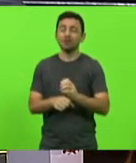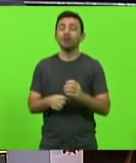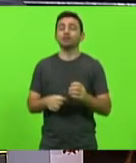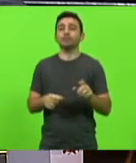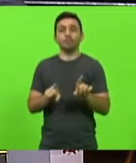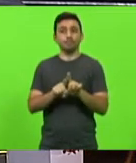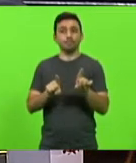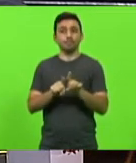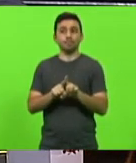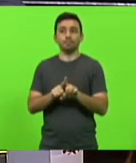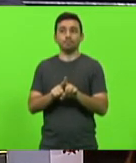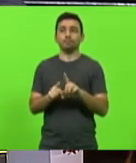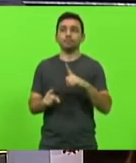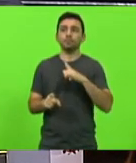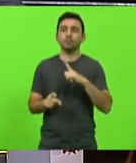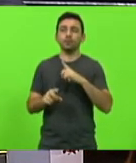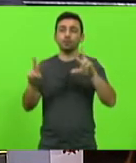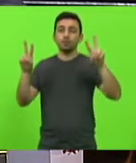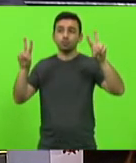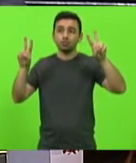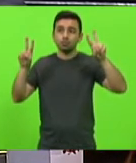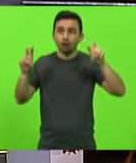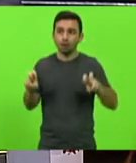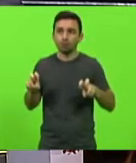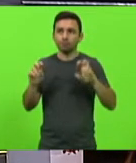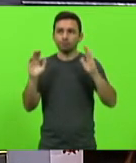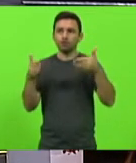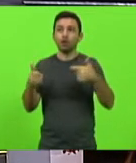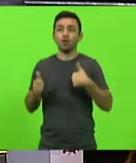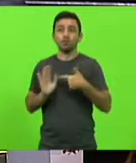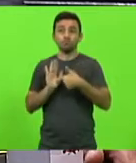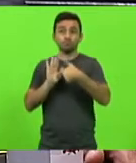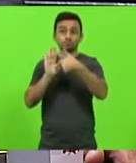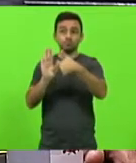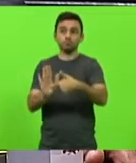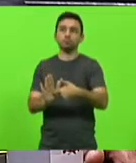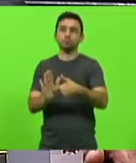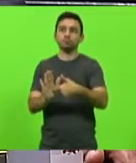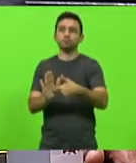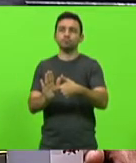nós temos uma questão pontual, e por isso eu apresentei a indicação, de